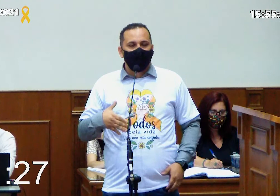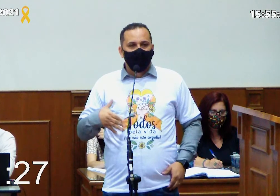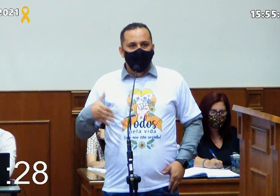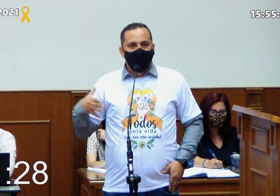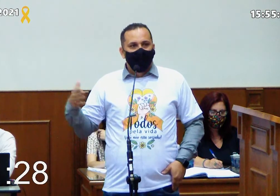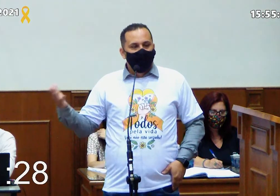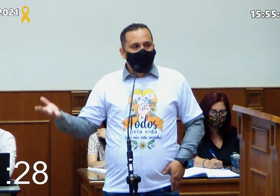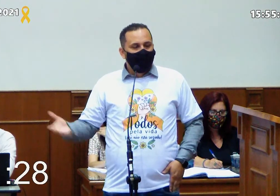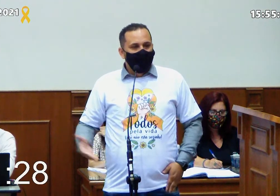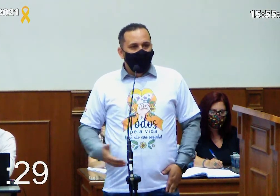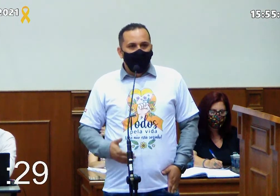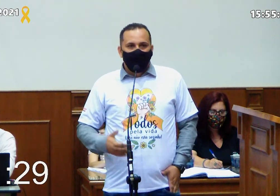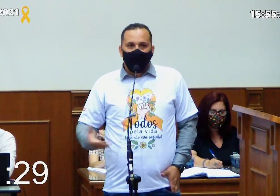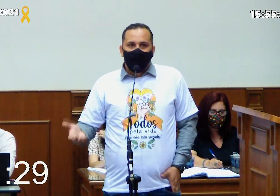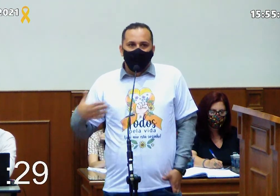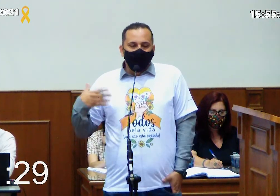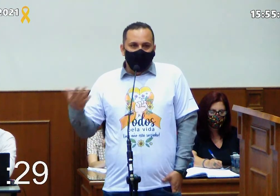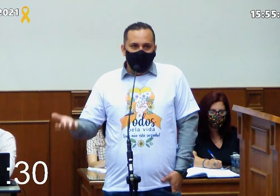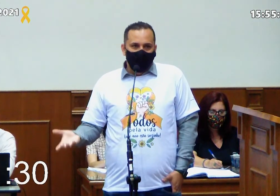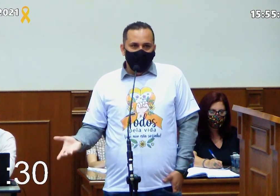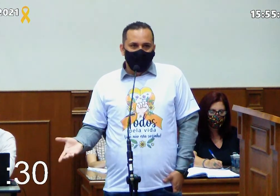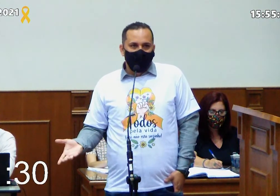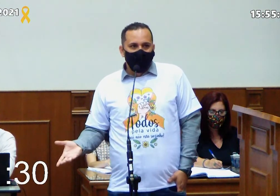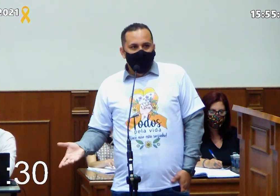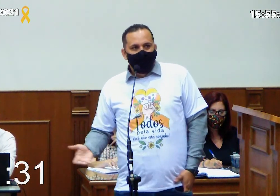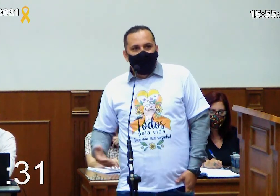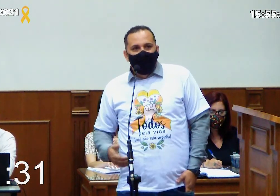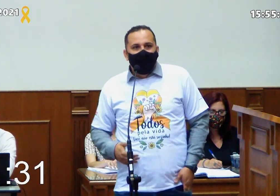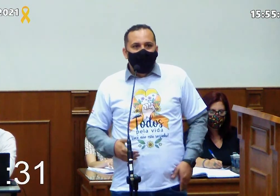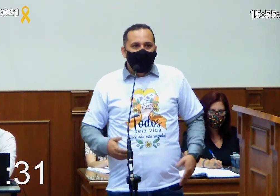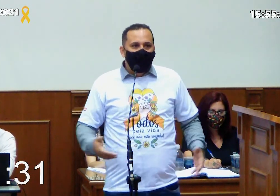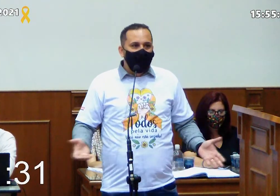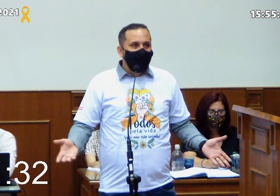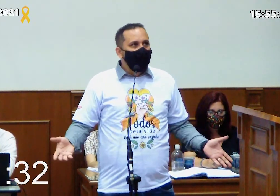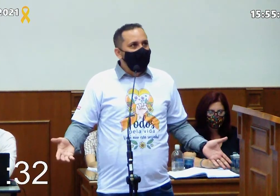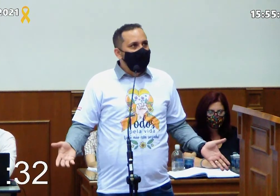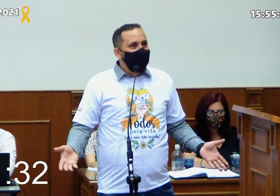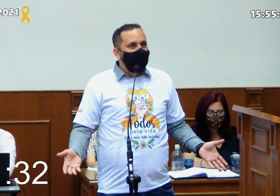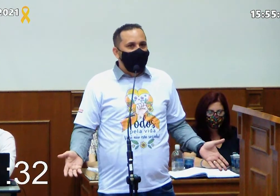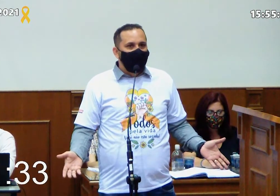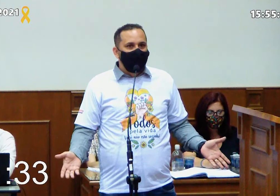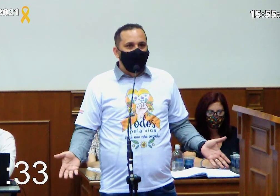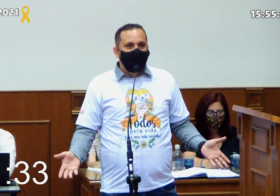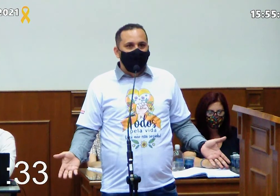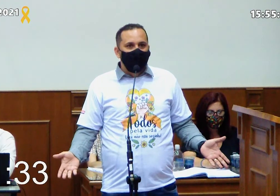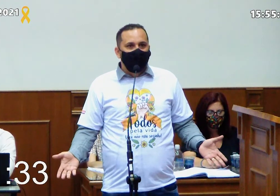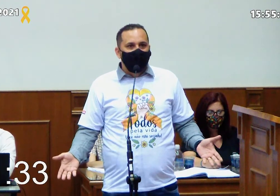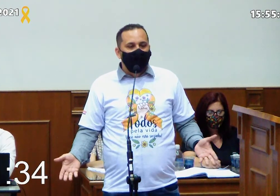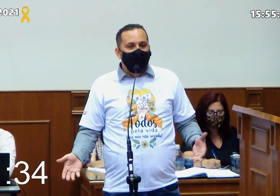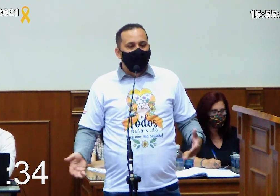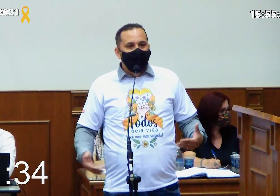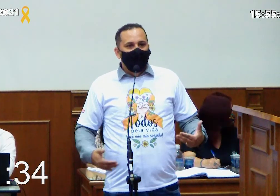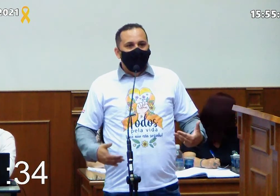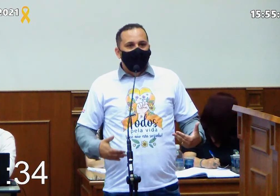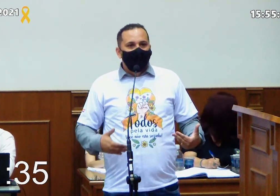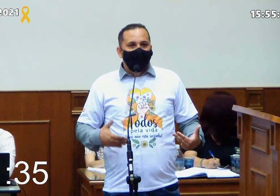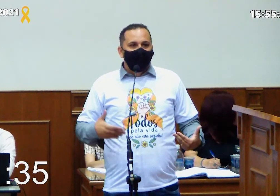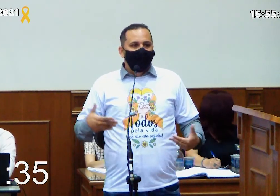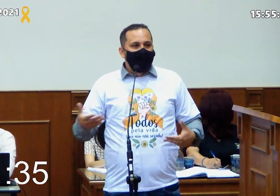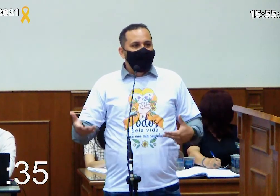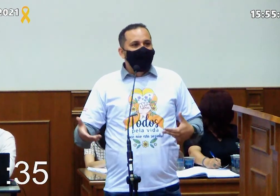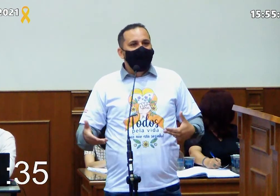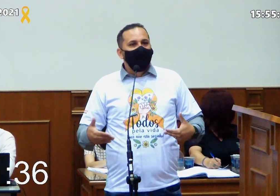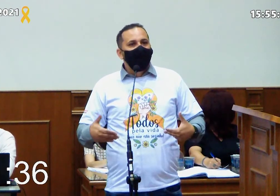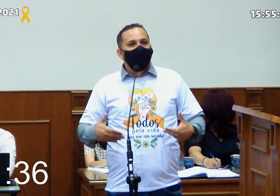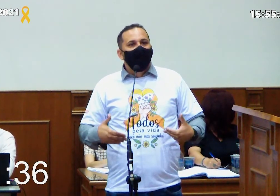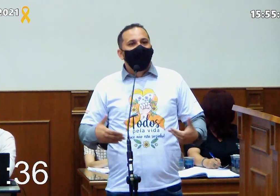vacinações para outra. Lógico que é revoltante isso, né? Mas é que nem o Dória quer fazer o seguinte, ele quer